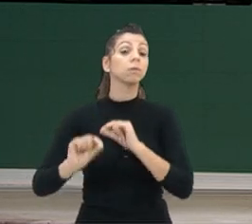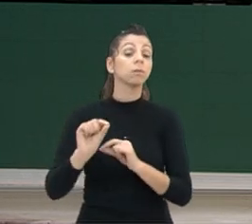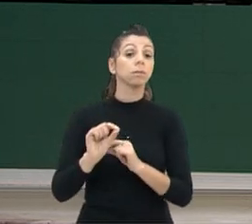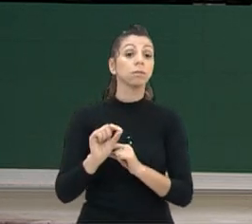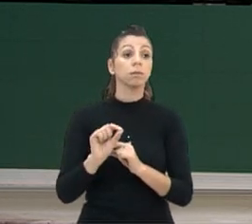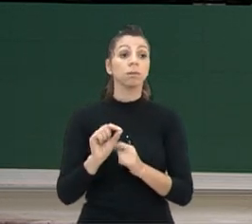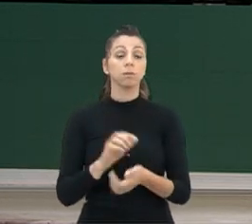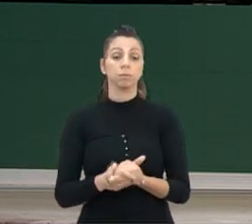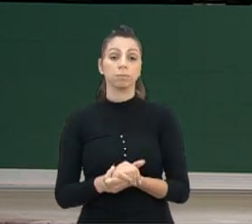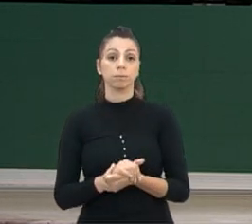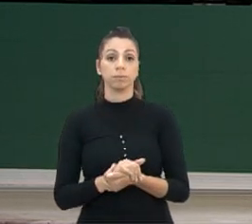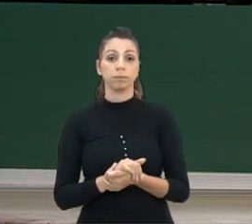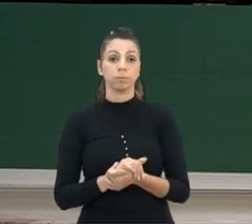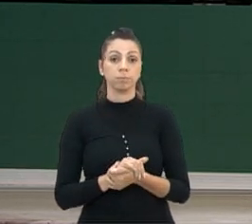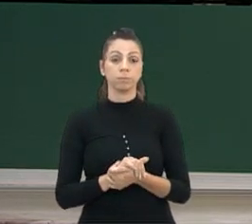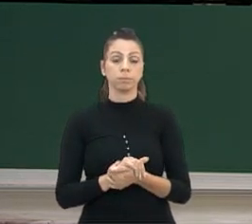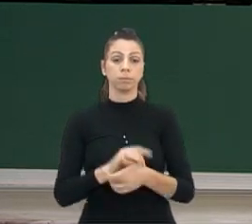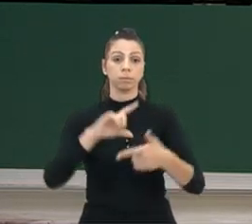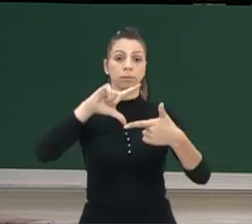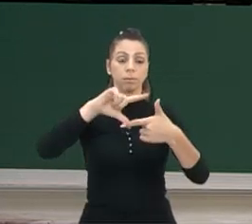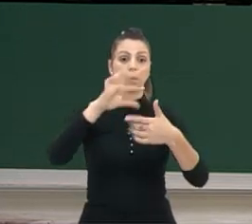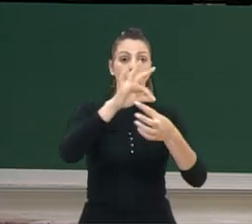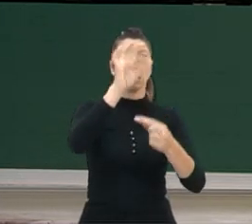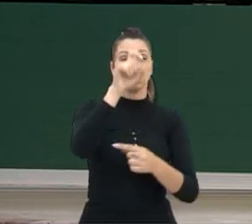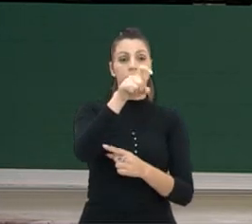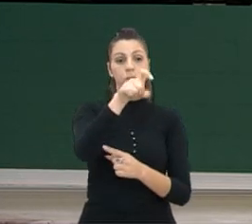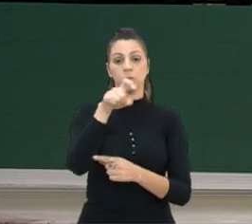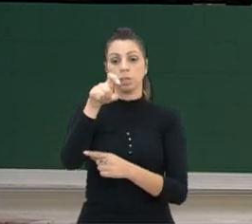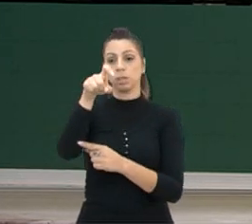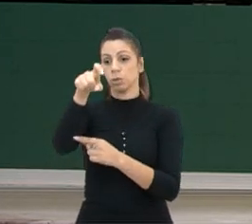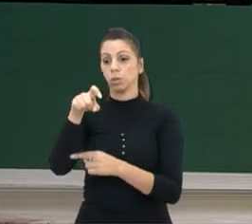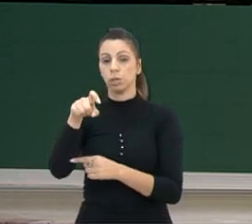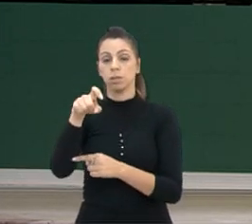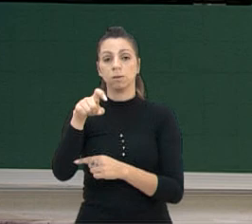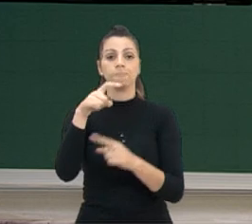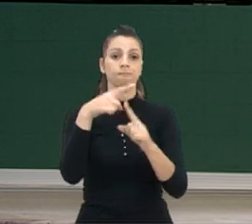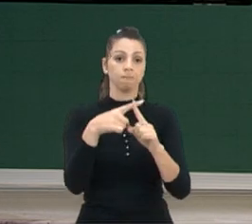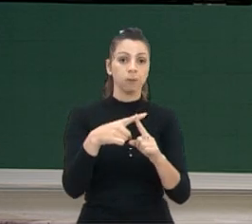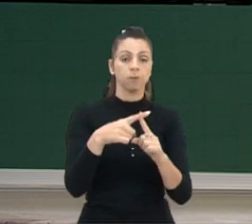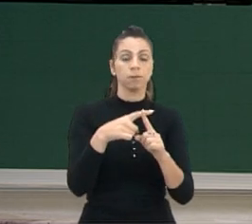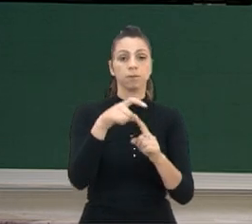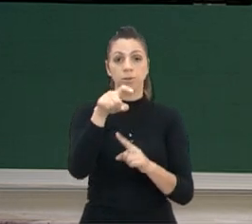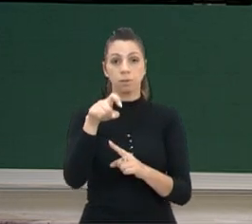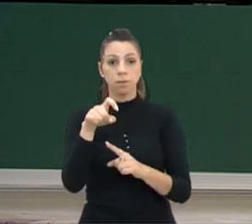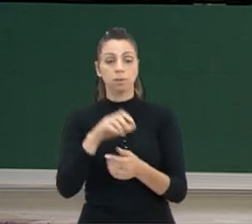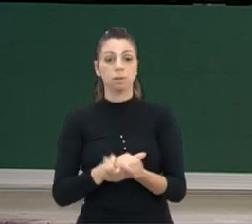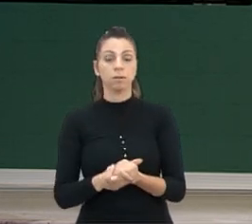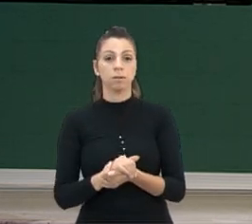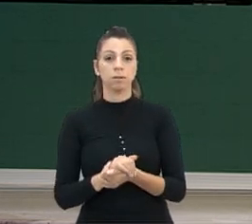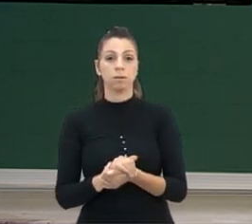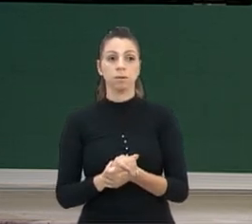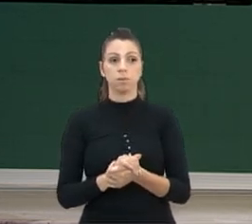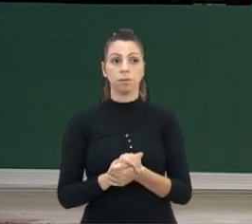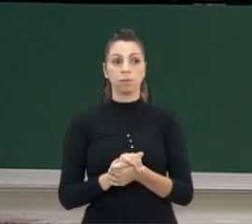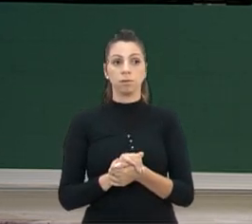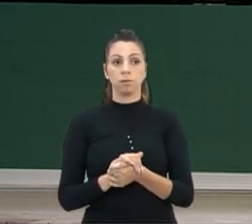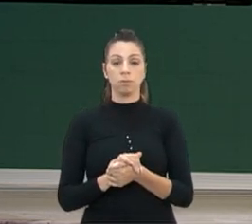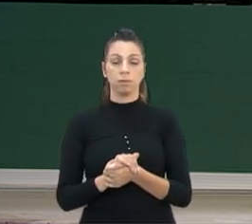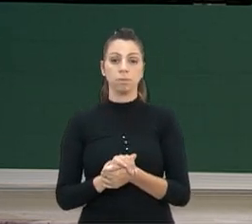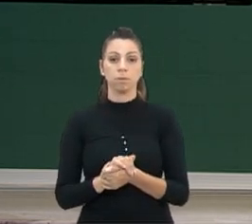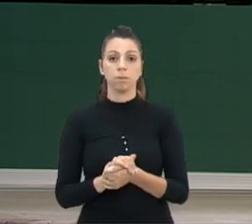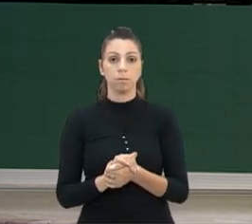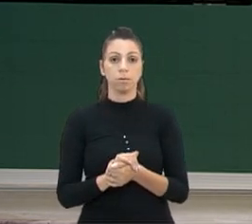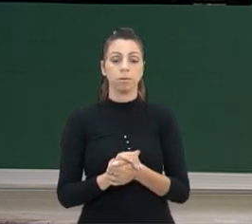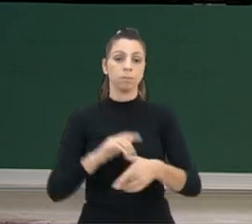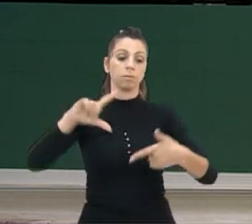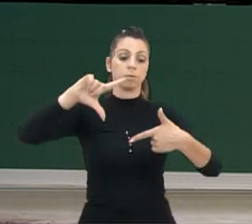X vezes x, x ao quadrado. Se eu tenho 6 quadrados medindo x ao quadrado, então eu tenho um